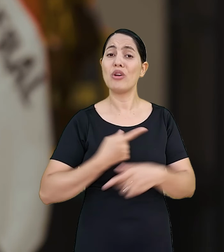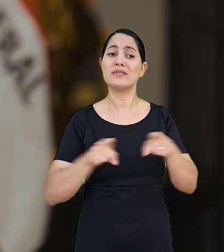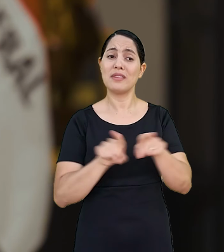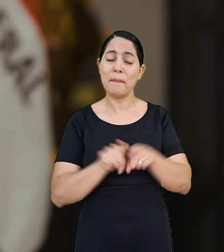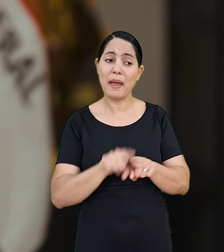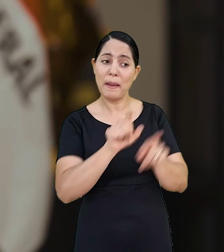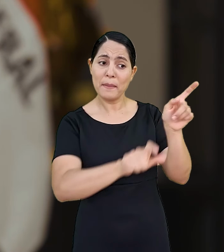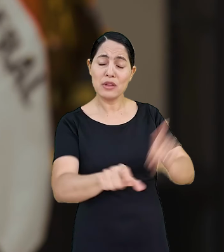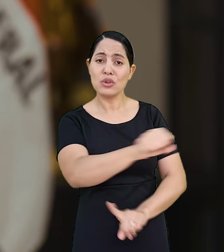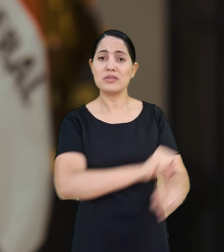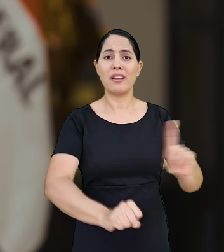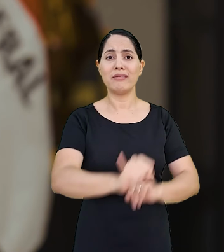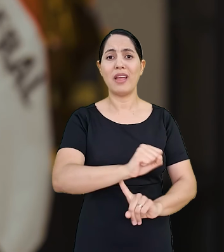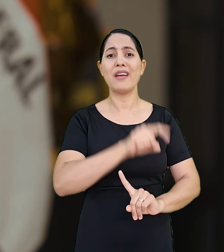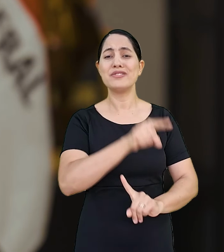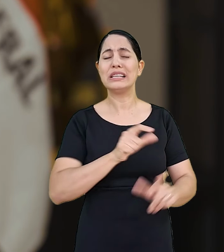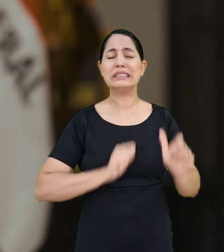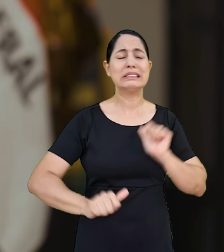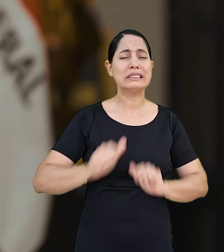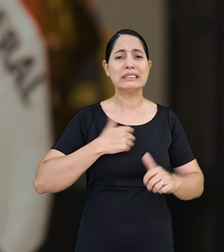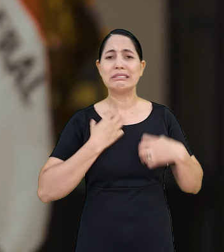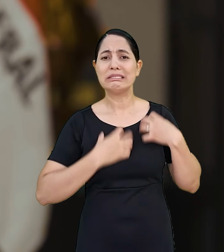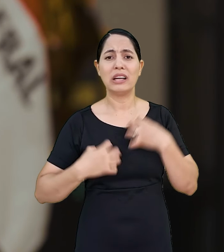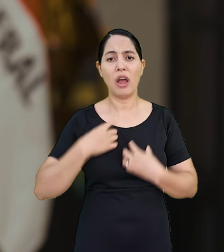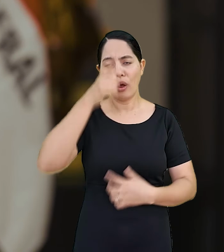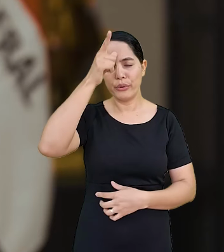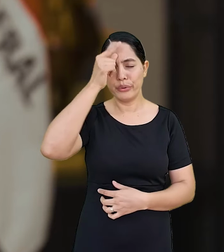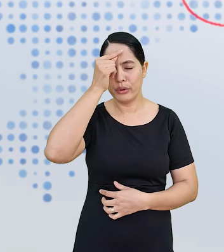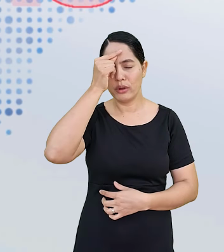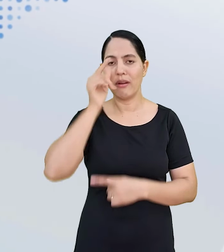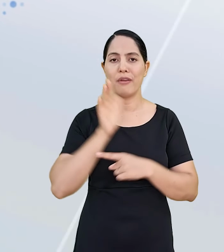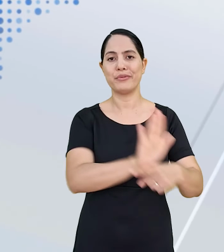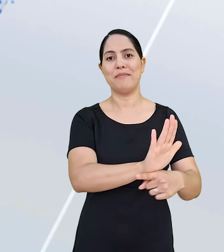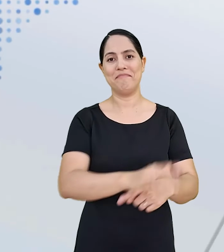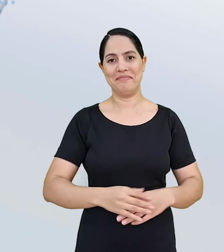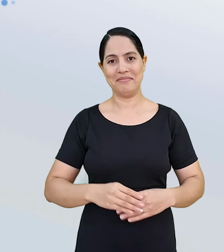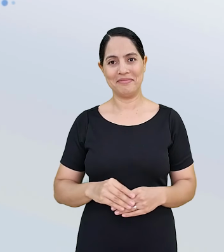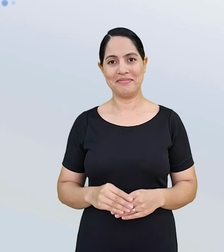buscar alívio para a angústia daqueles que nos procuram.